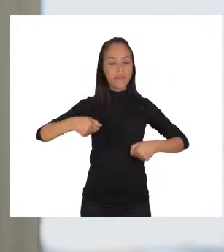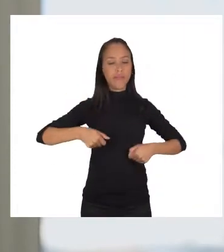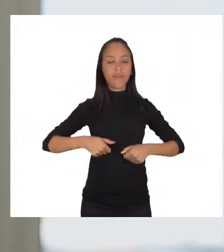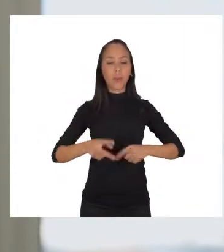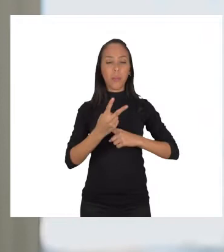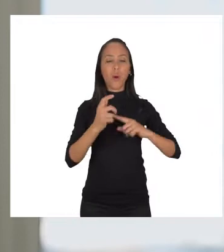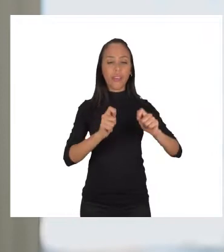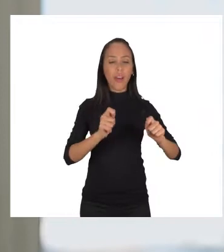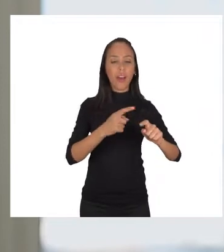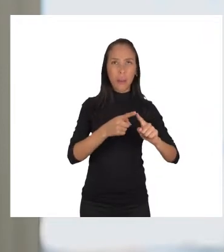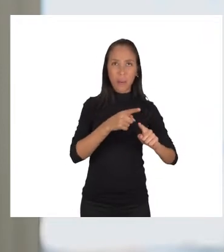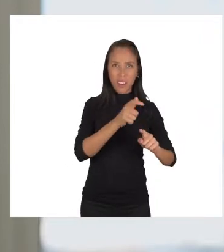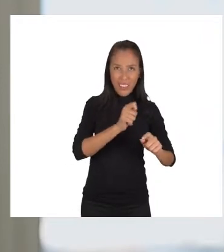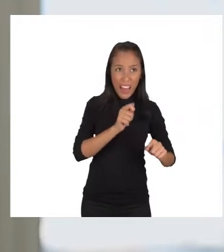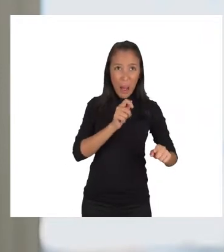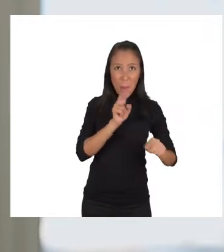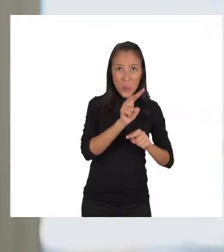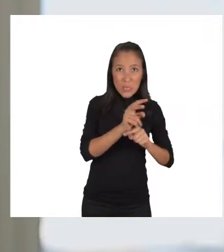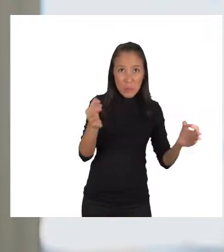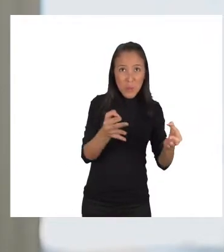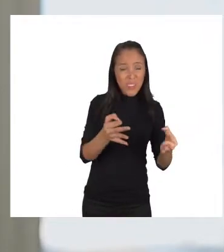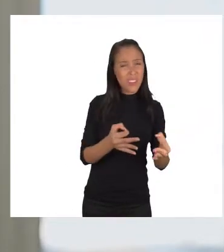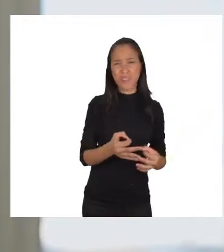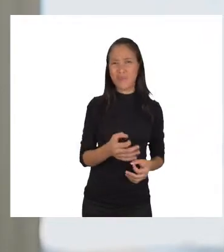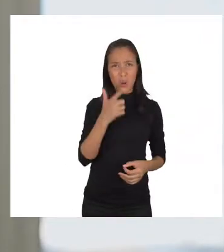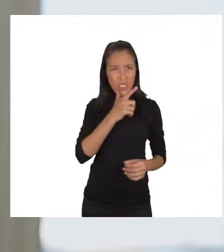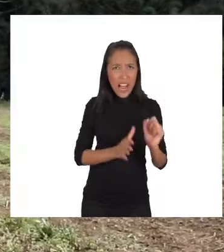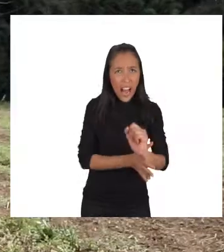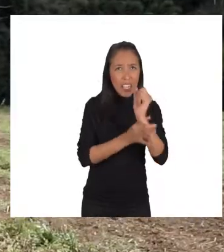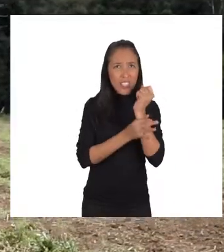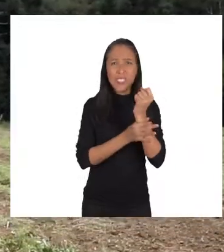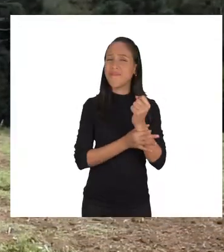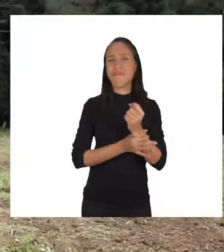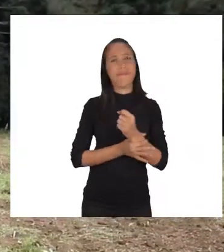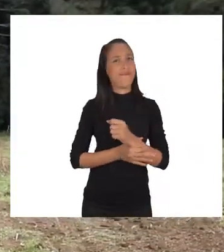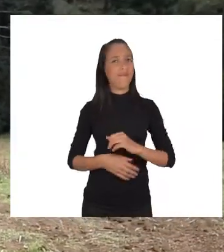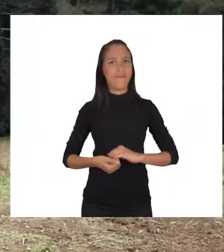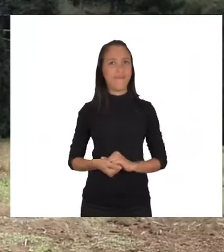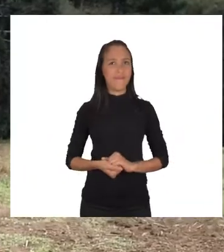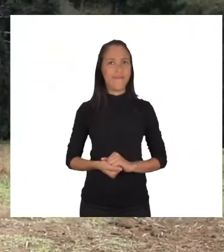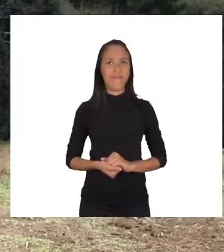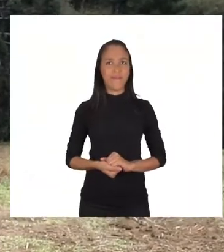paliativa, temporária, provisória e que não garante a proteção de ninguém. Né?